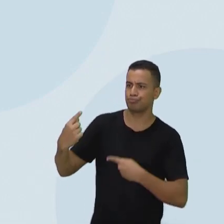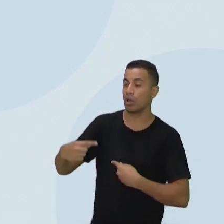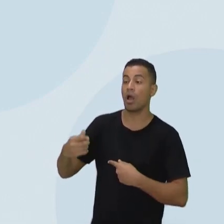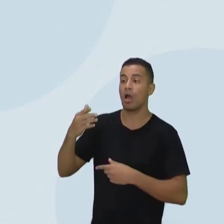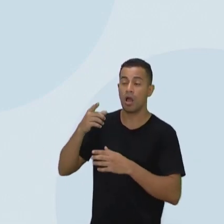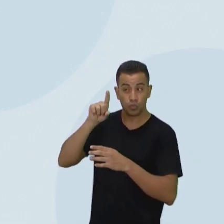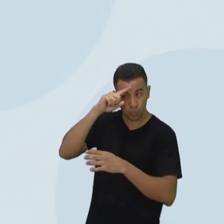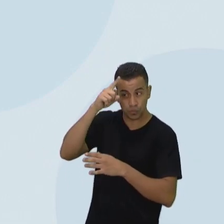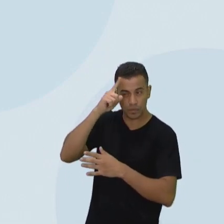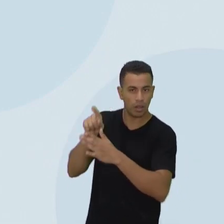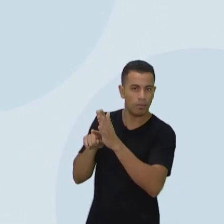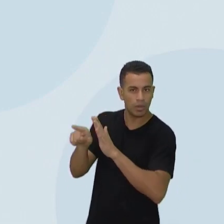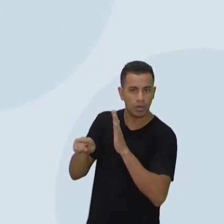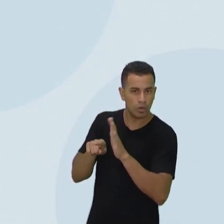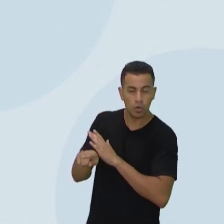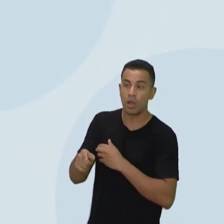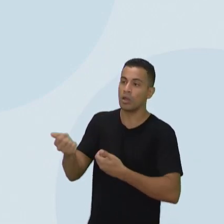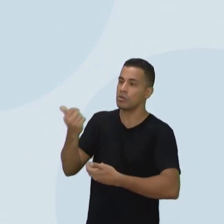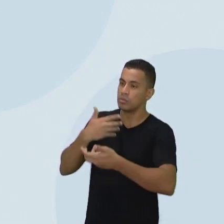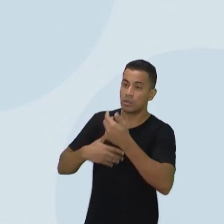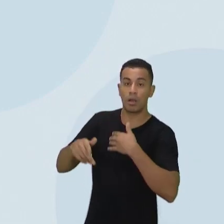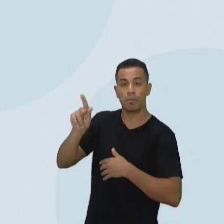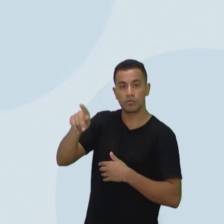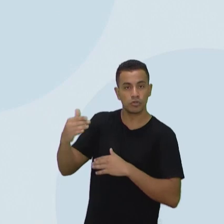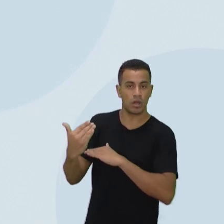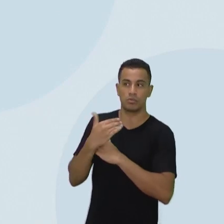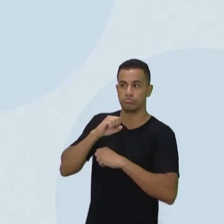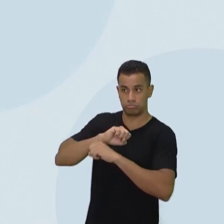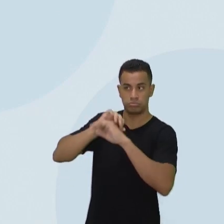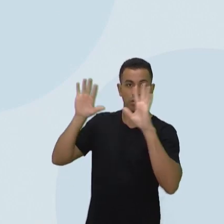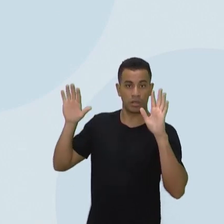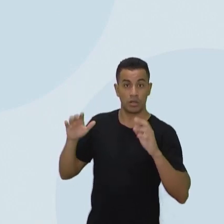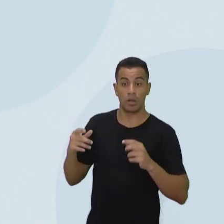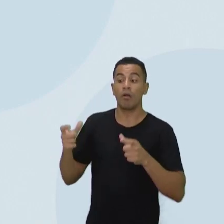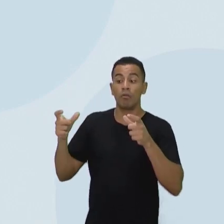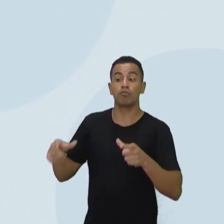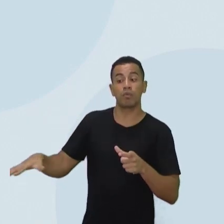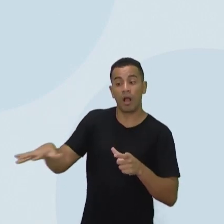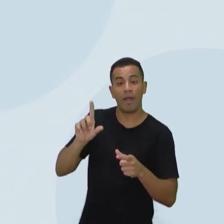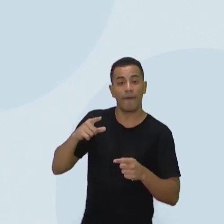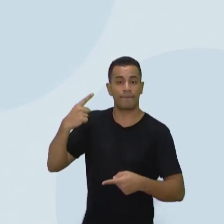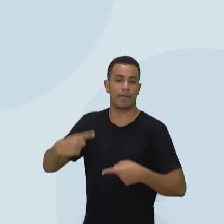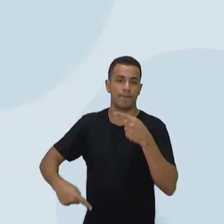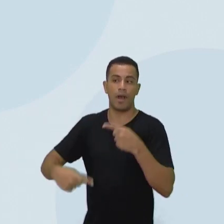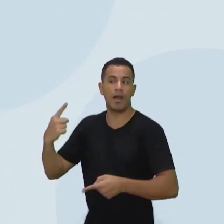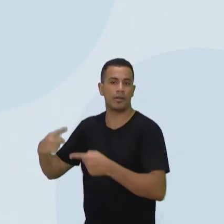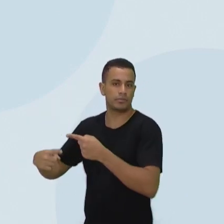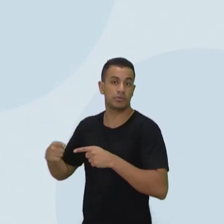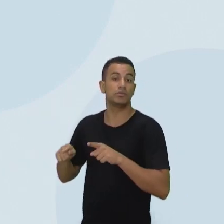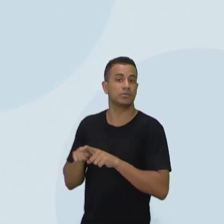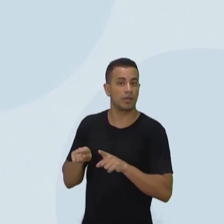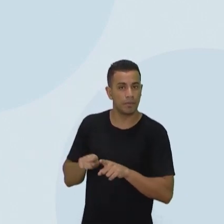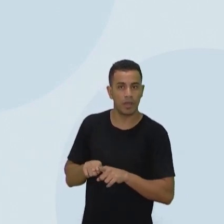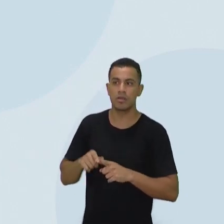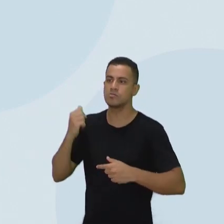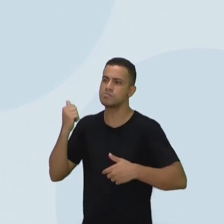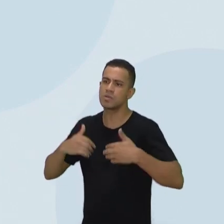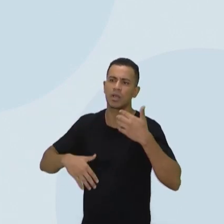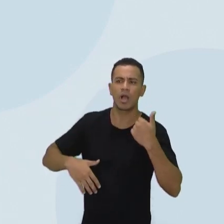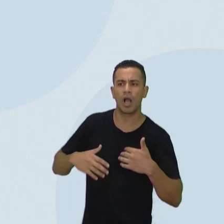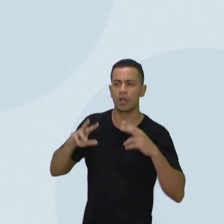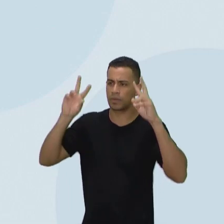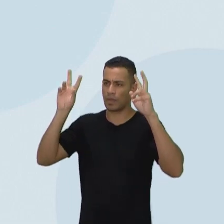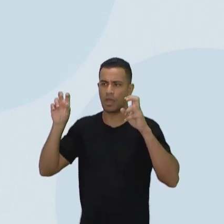torna um espaço de debates e a criação sobre o tema que foi previamente estudado. Então, a sala